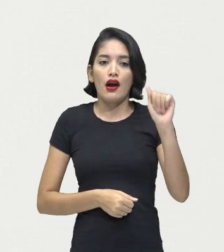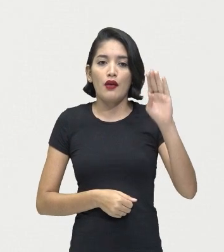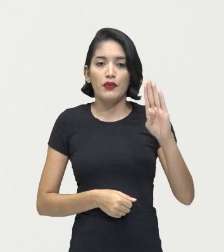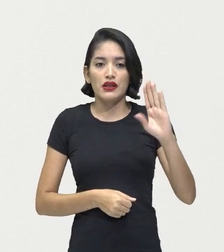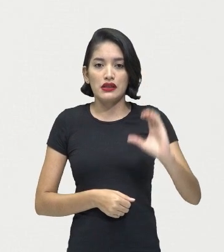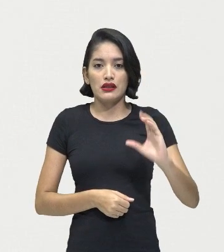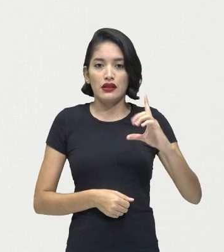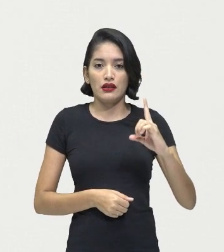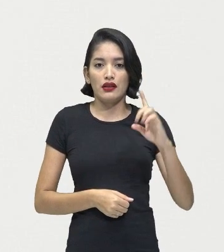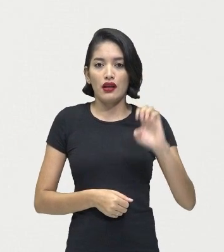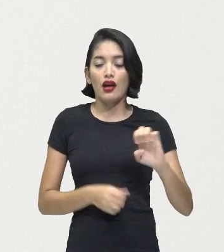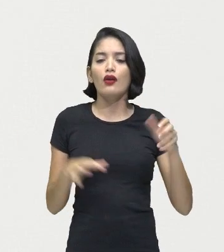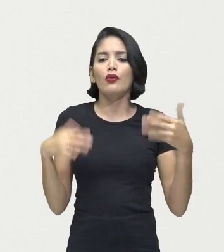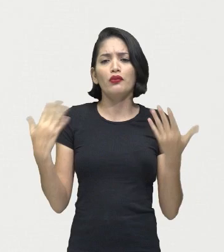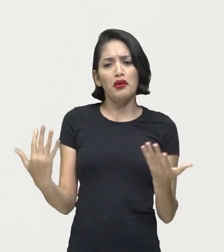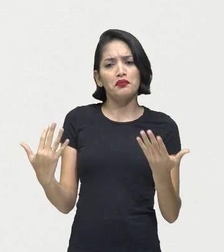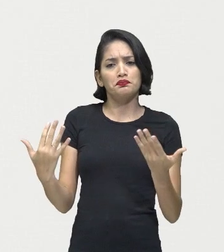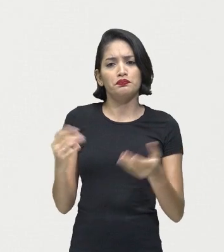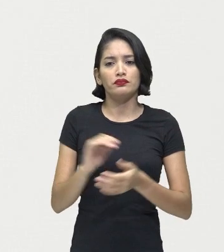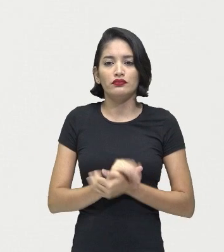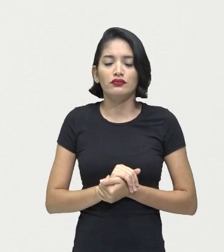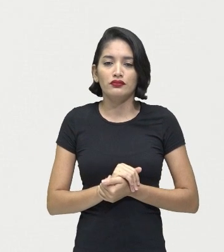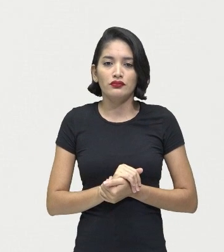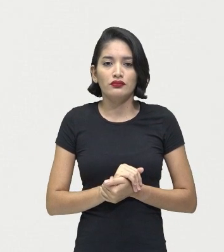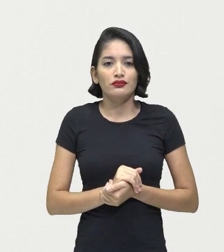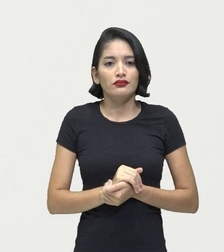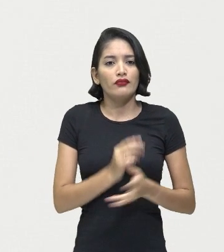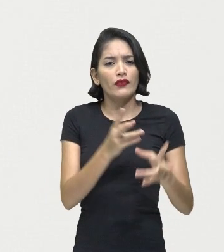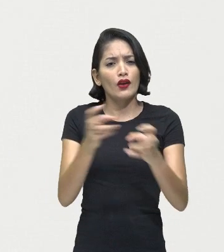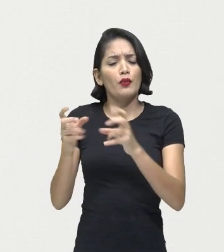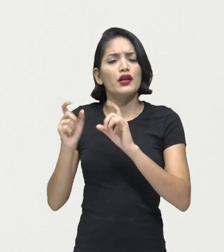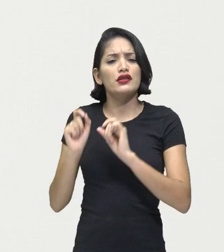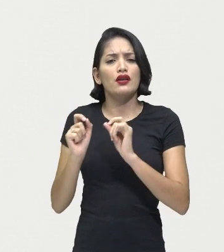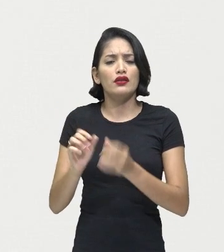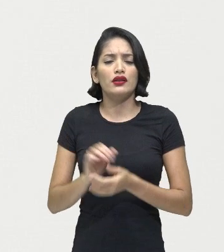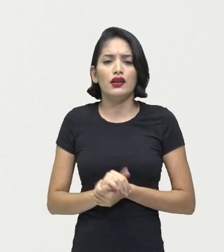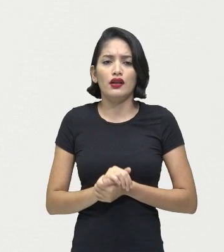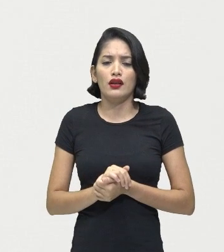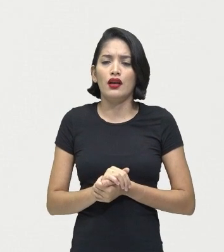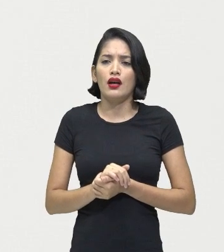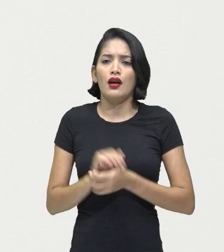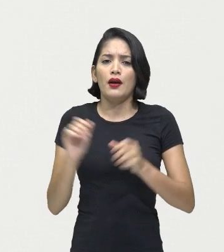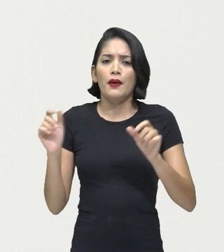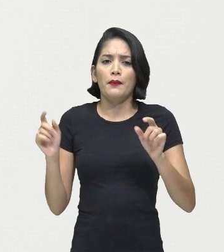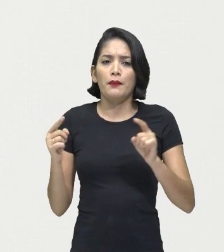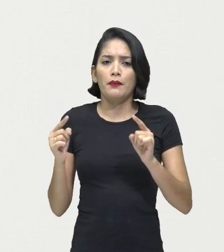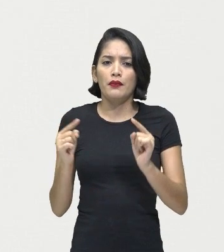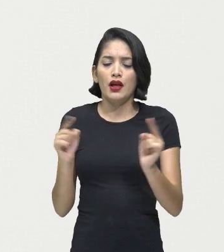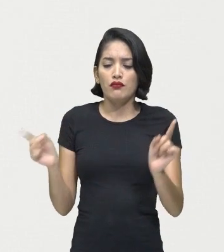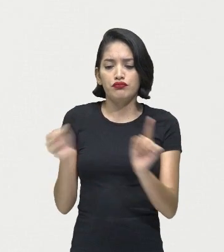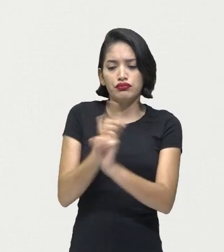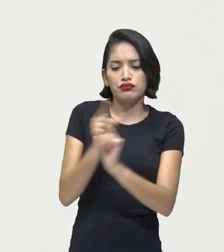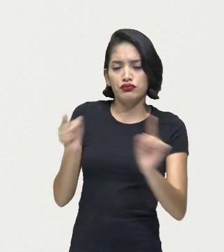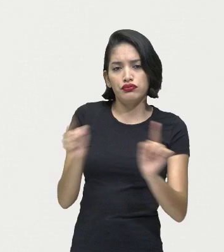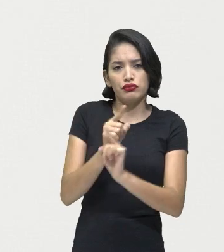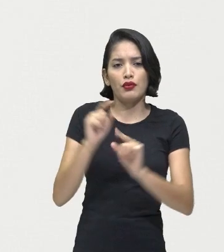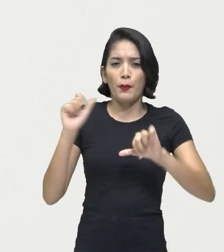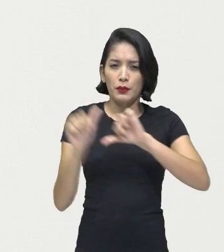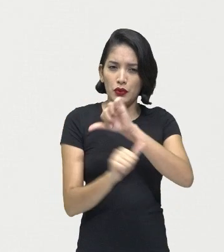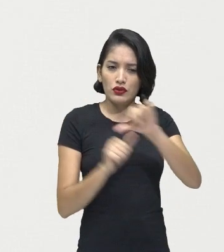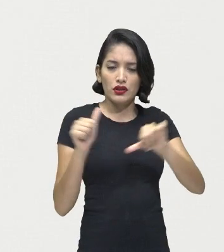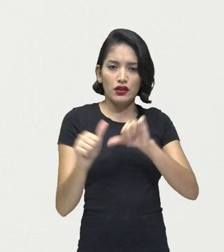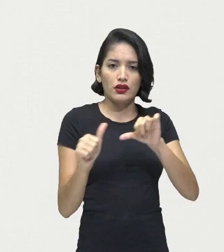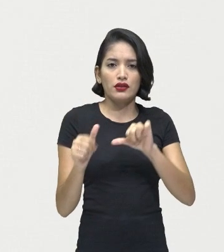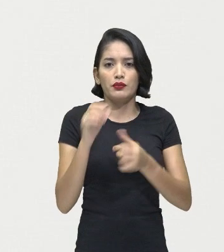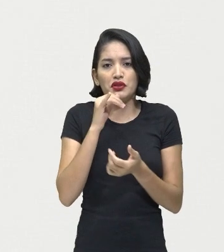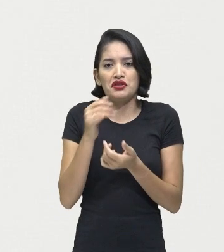conclusão, adversidade. Então, a gente observa que ele traz uma ideia de alternância, nem uma coisa e nem outra, né? Como ele diz, nem